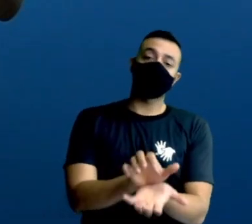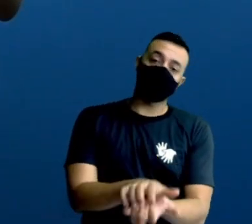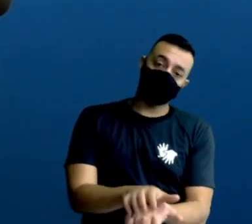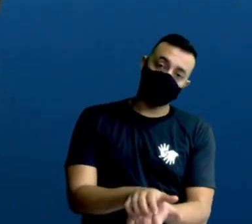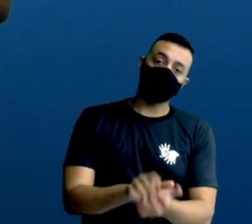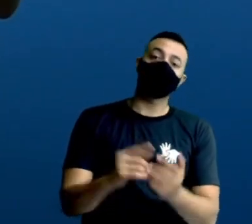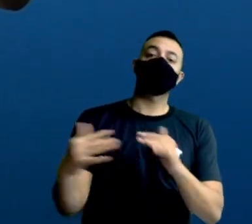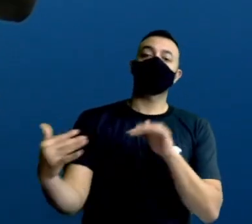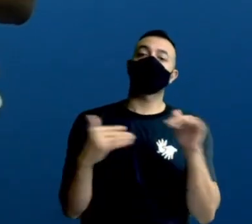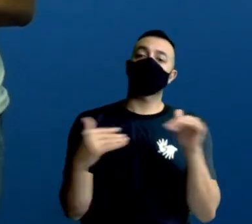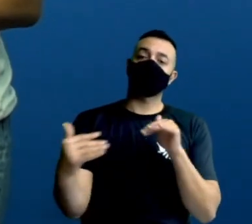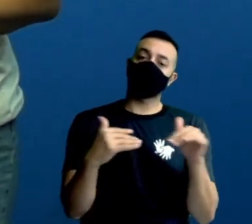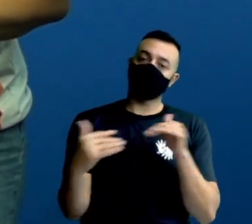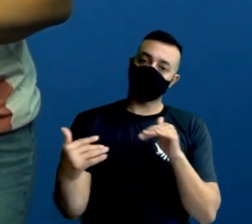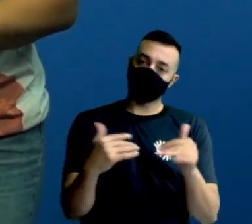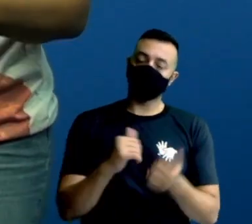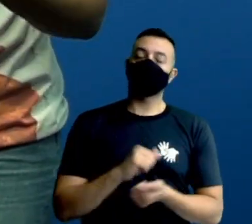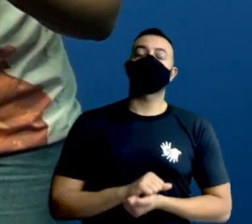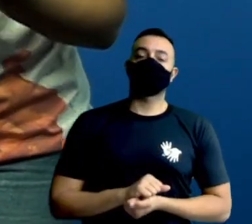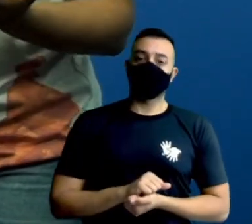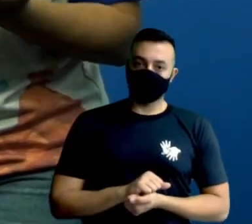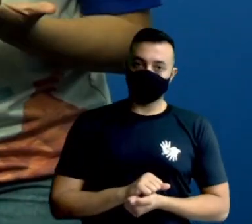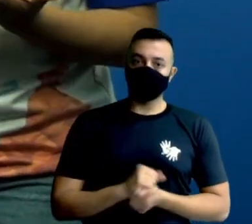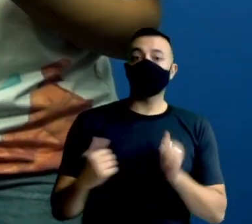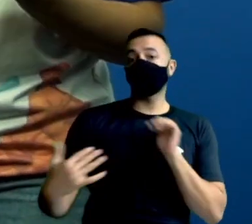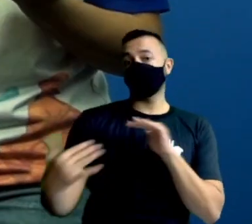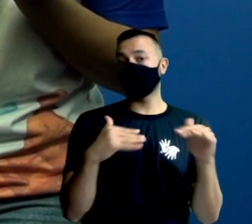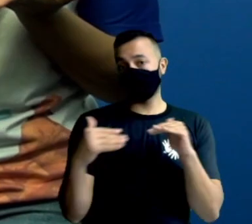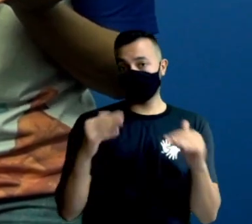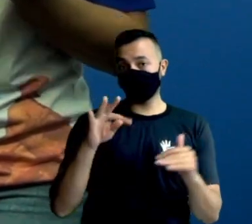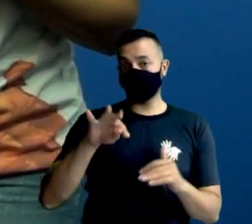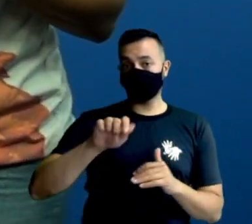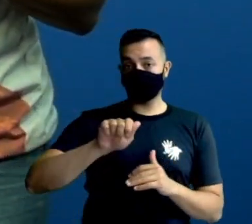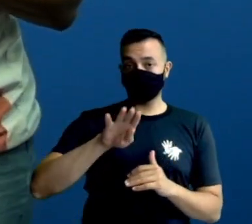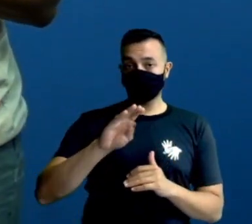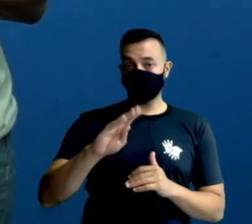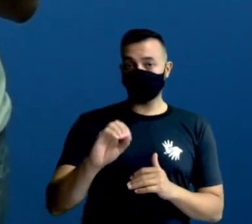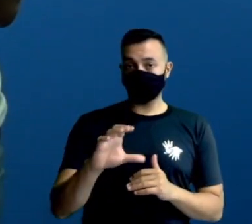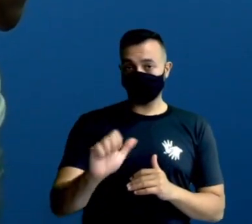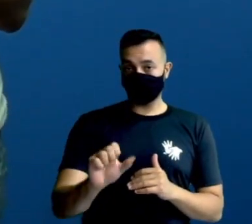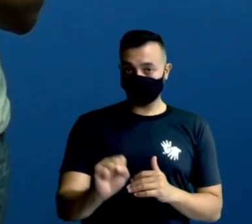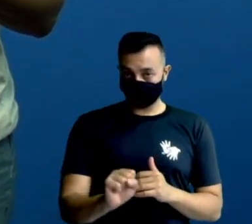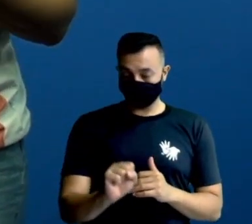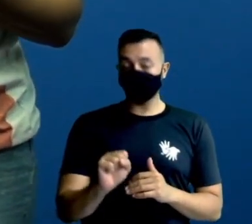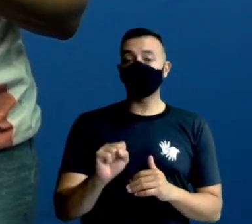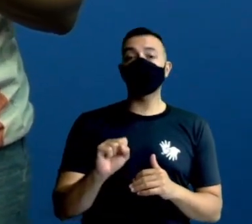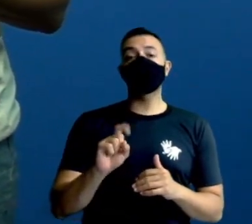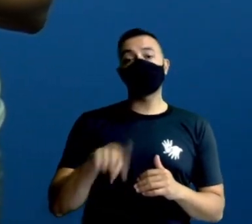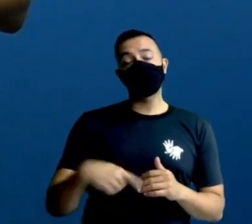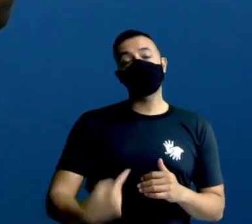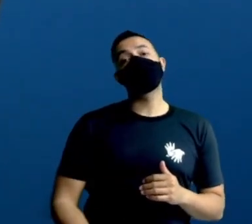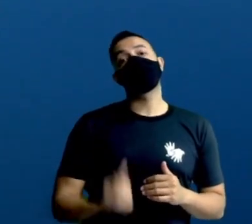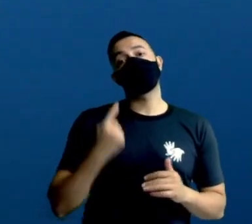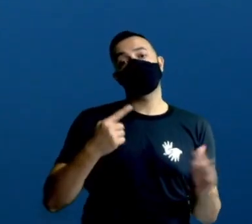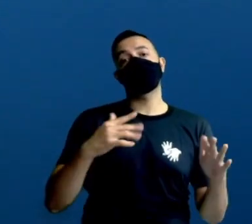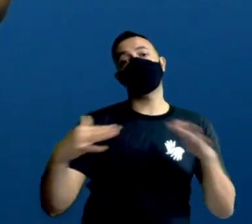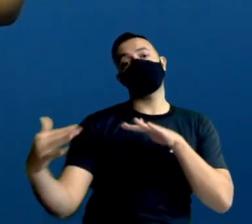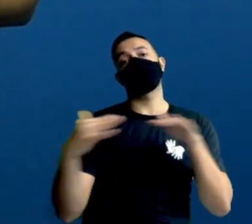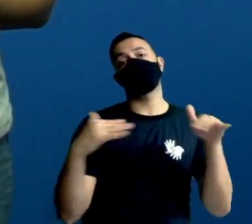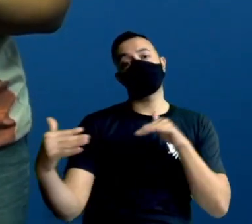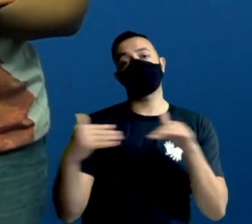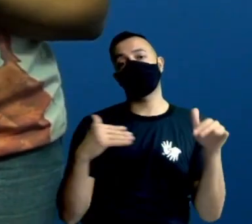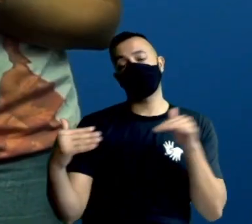pernambucana e na batalha, consequentemente na Batalha de Tabocas. A Batalha de Tabocas foi uma das